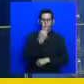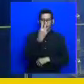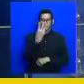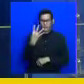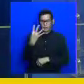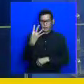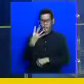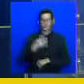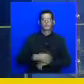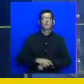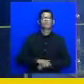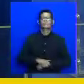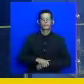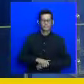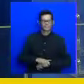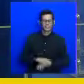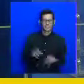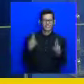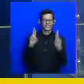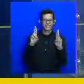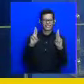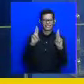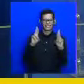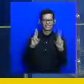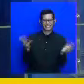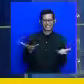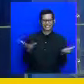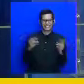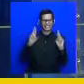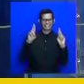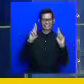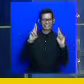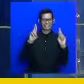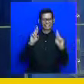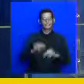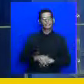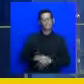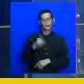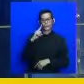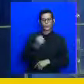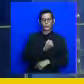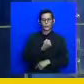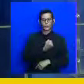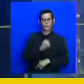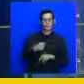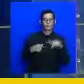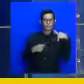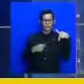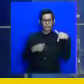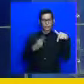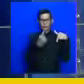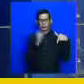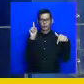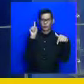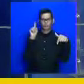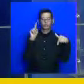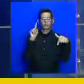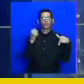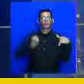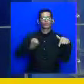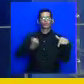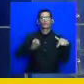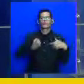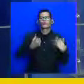número 24. E pode ser agora, o prêmio pode sair para você. Vamos chamar o sétimo e último número do dia de sorte.